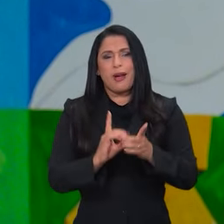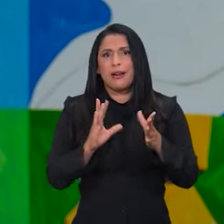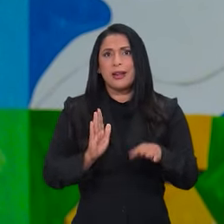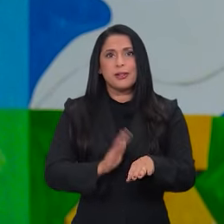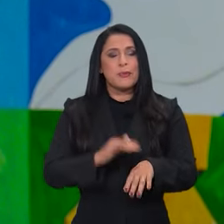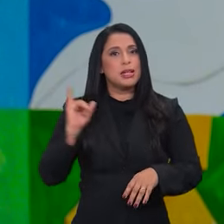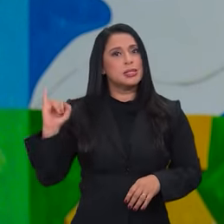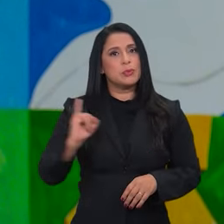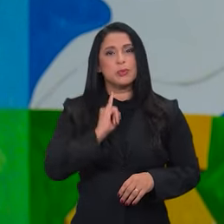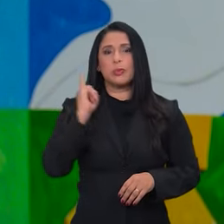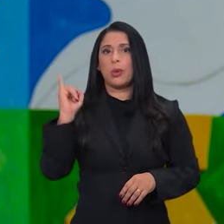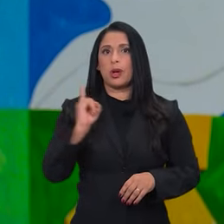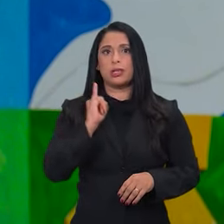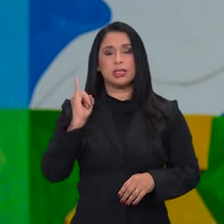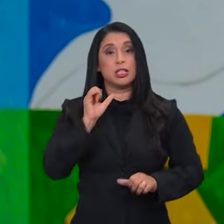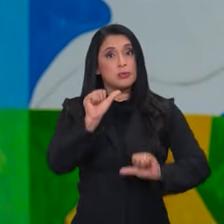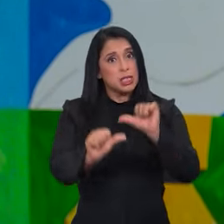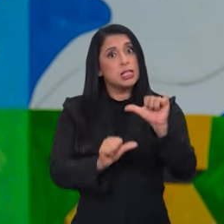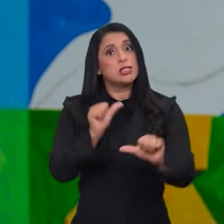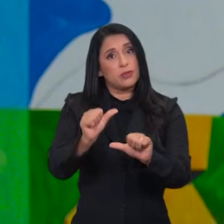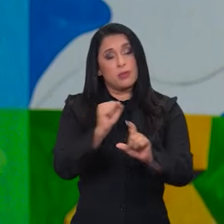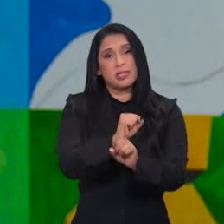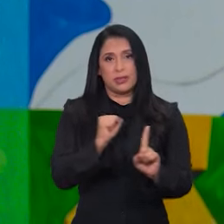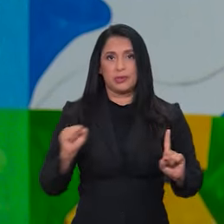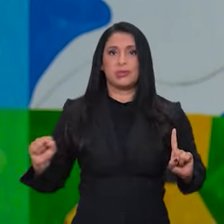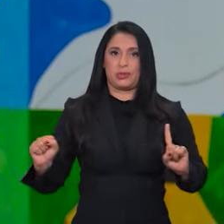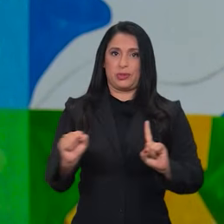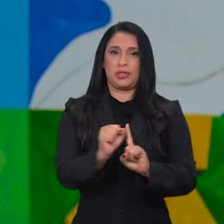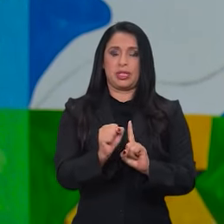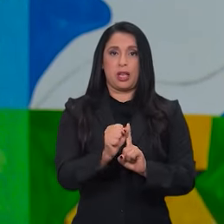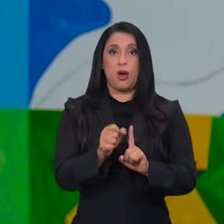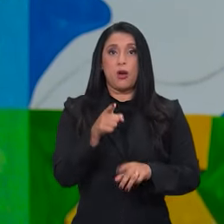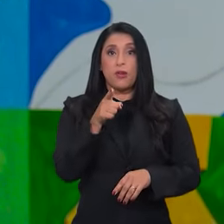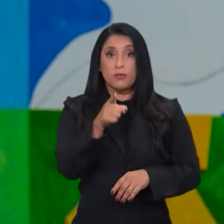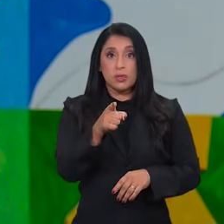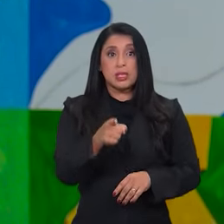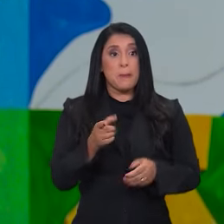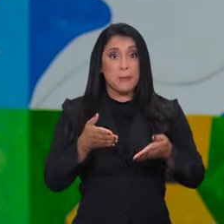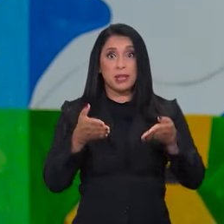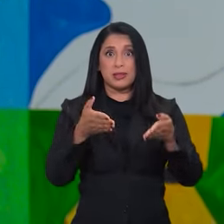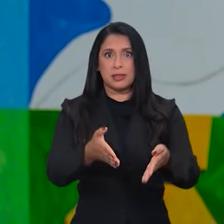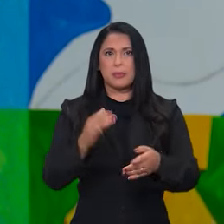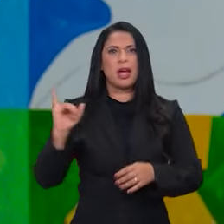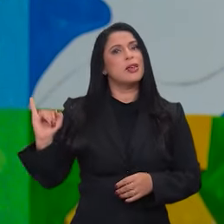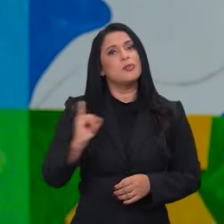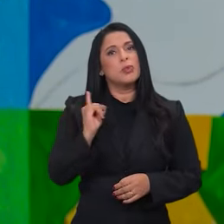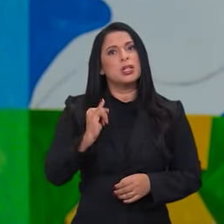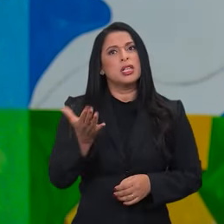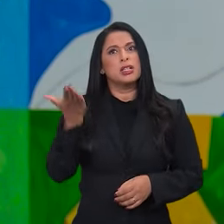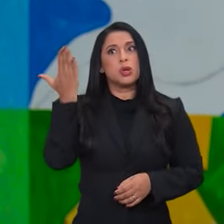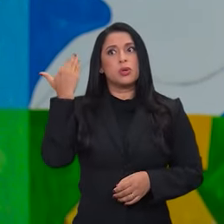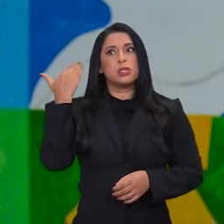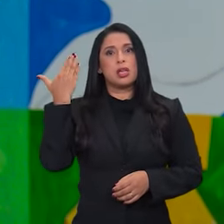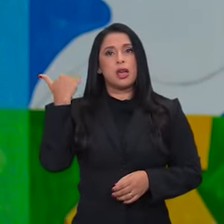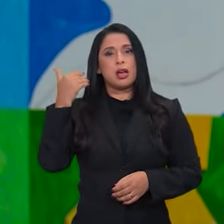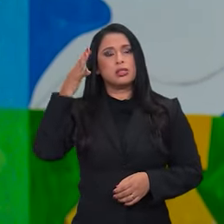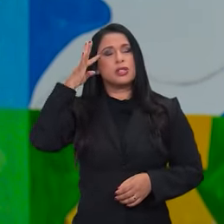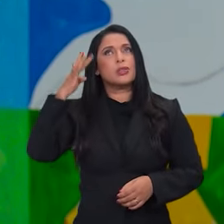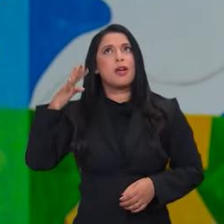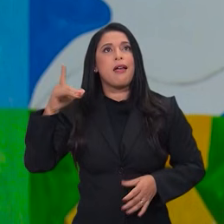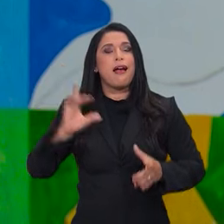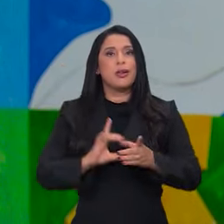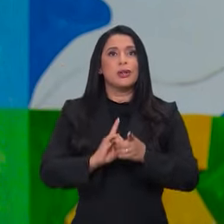democrática e um poderoso instrumento de transformação social sua participação é fundamental pelos que sonharam com a